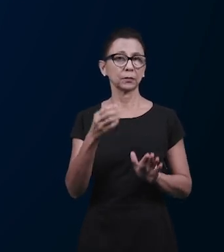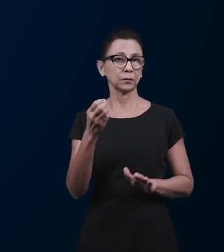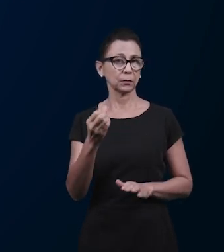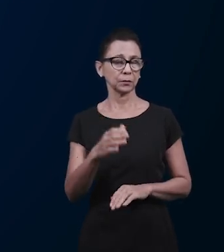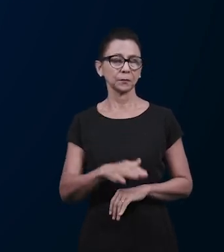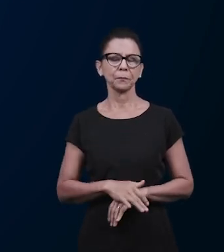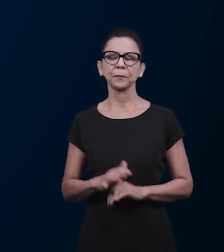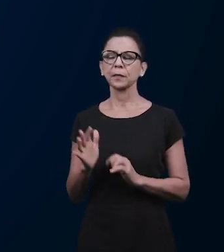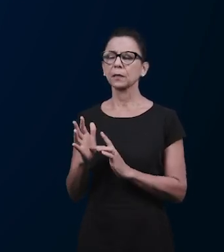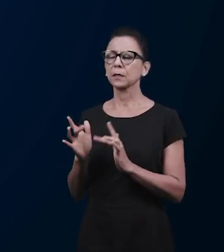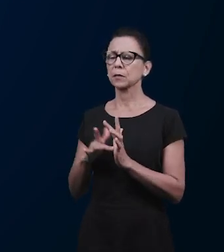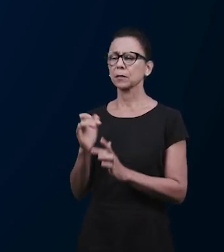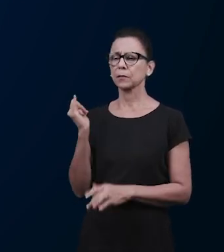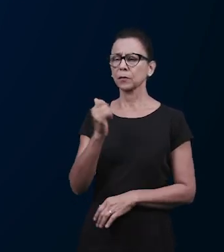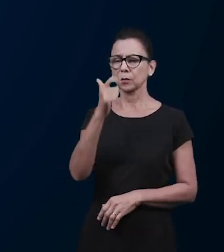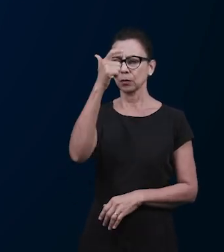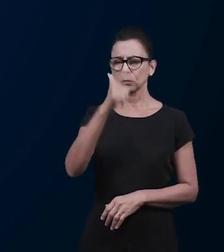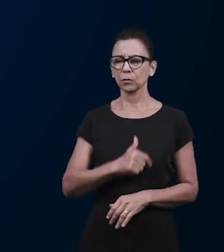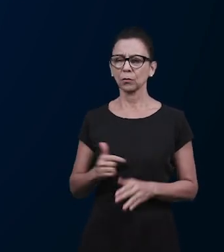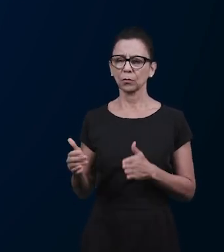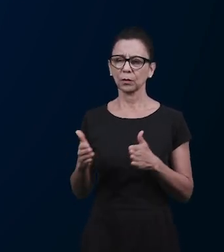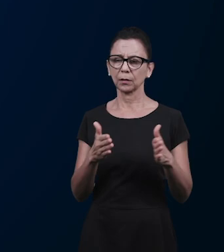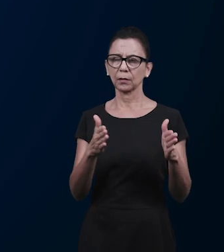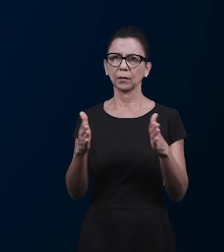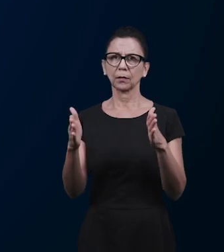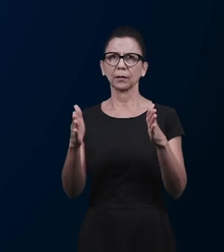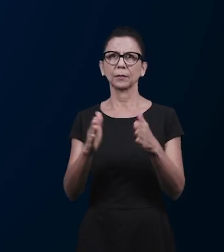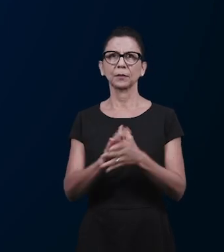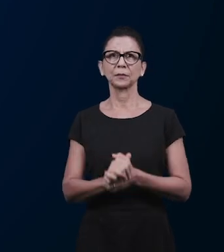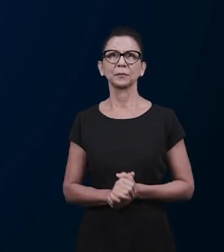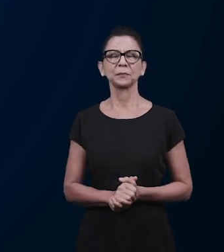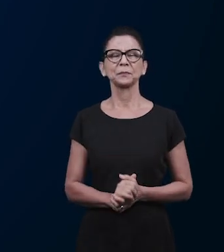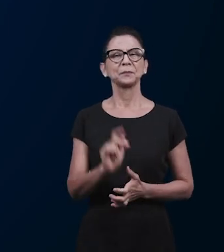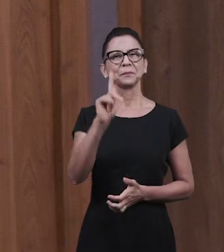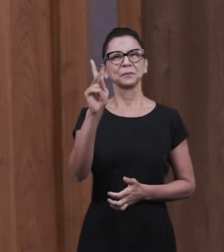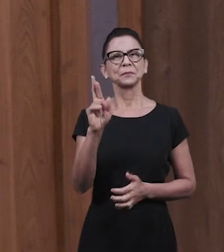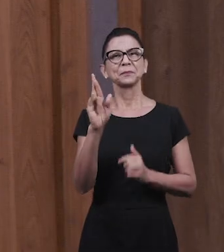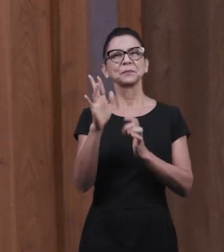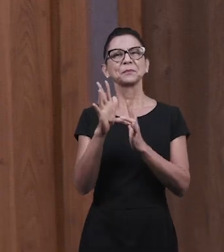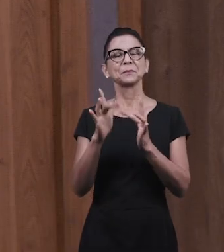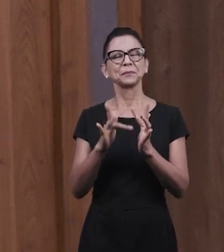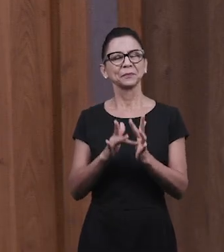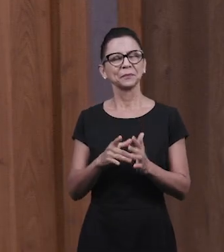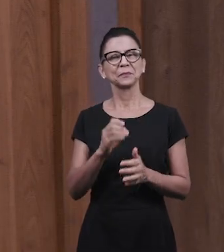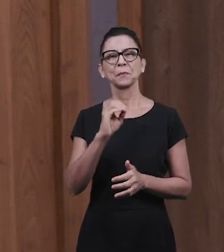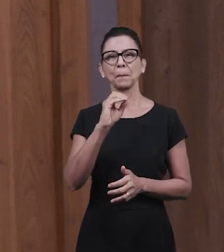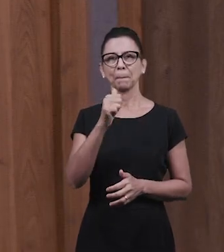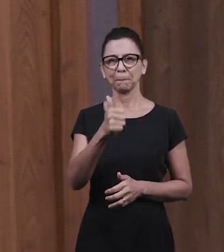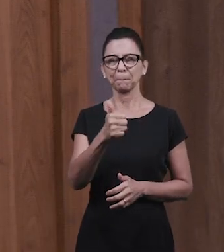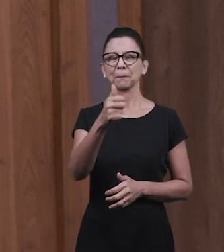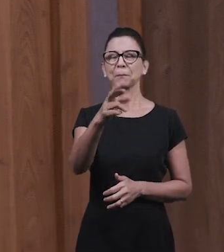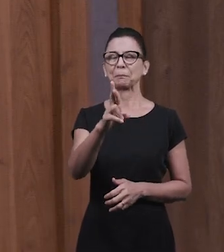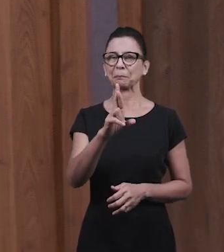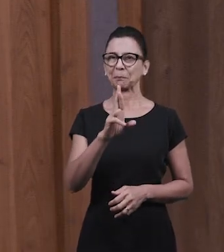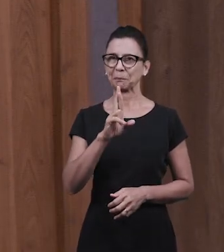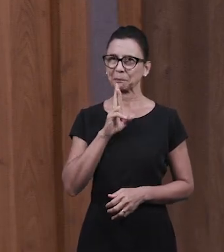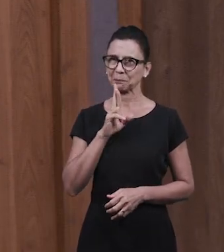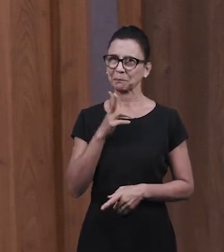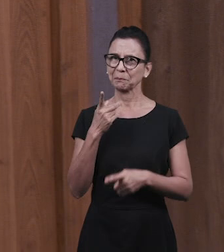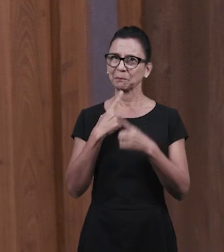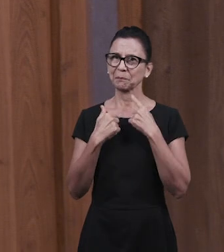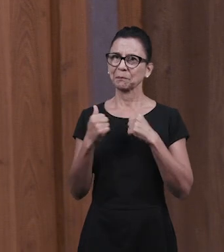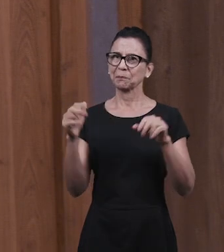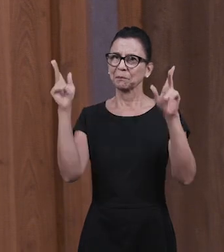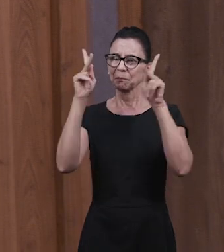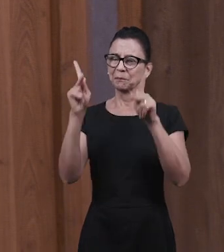6. Disse-lhe Jesus: eu sou o caminho. Amém? A paz do Senhor Jesus. Amém. Muito bem, Laura, sua resposta. Eu